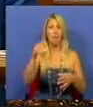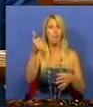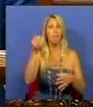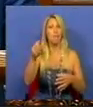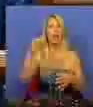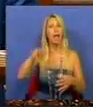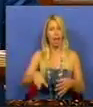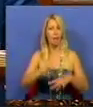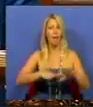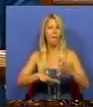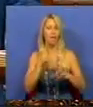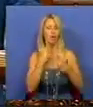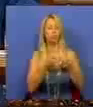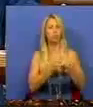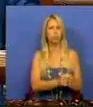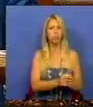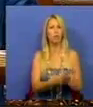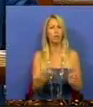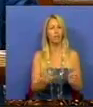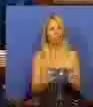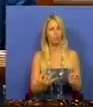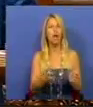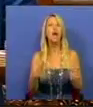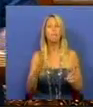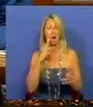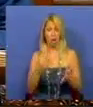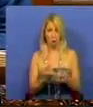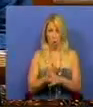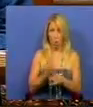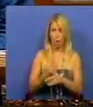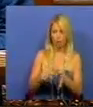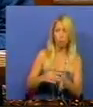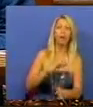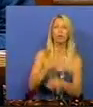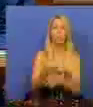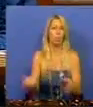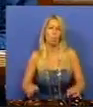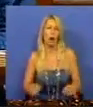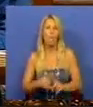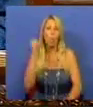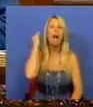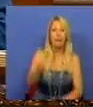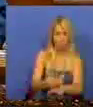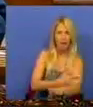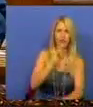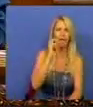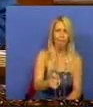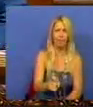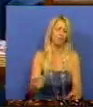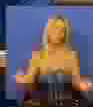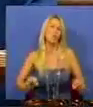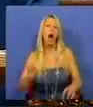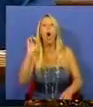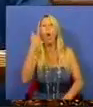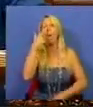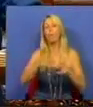estratégia de ocultação. Mas outra coisa não seria de esperar. Não há crimes com pré-aviso, nem é habitual que os criminosos